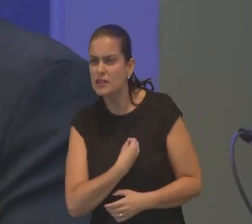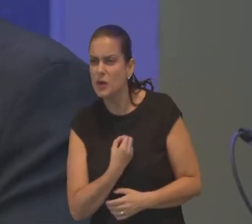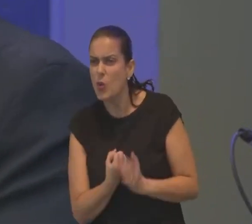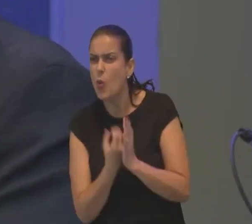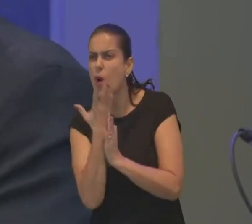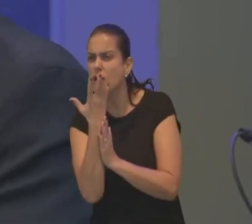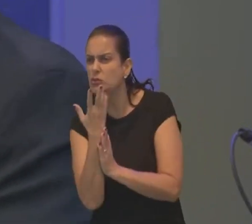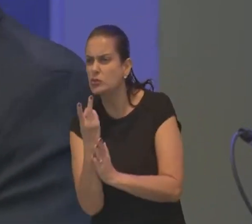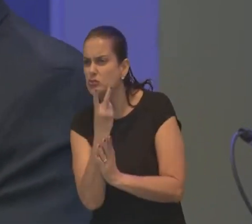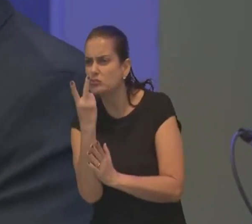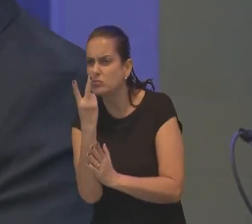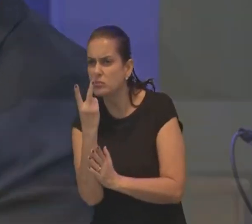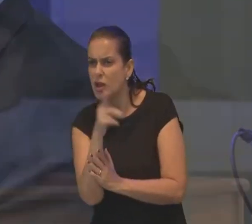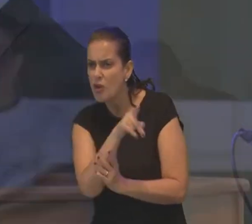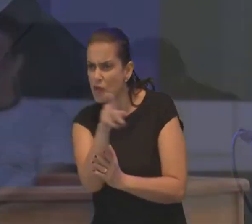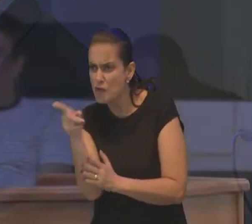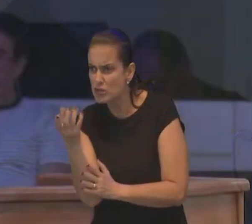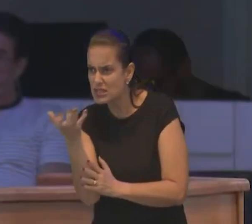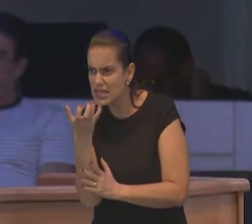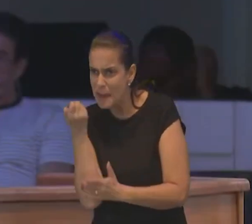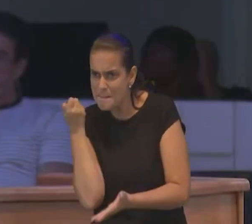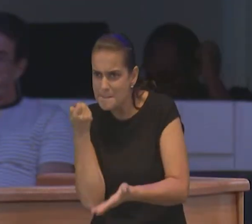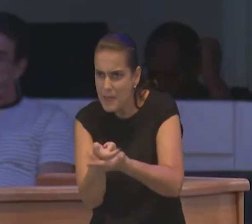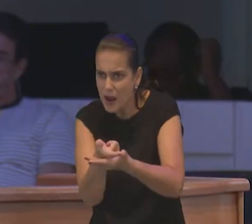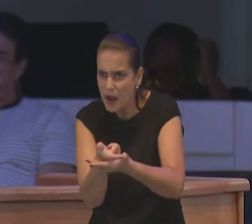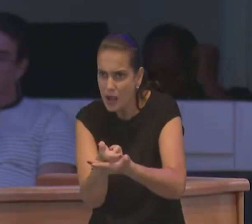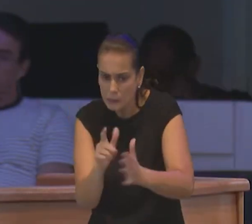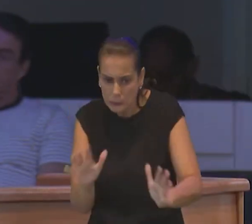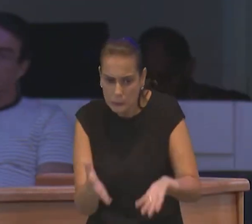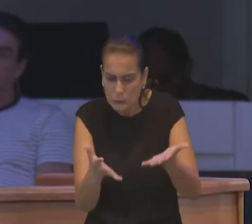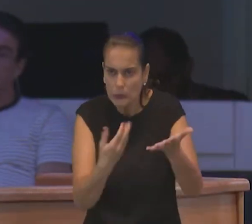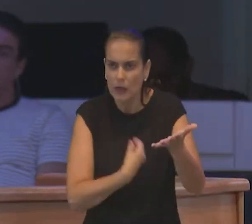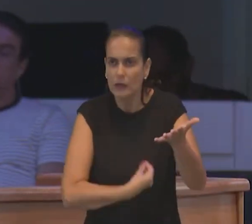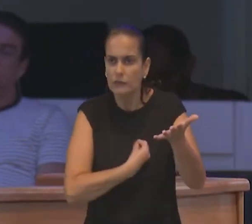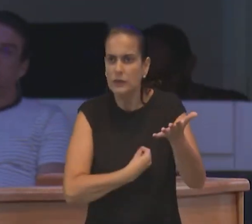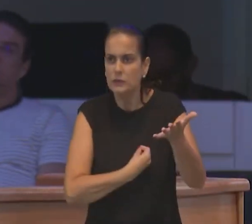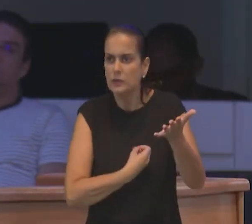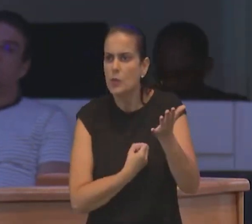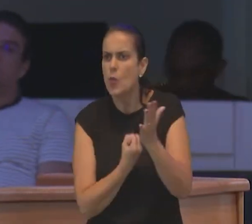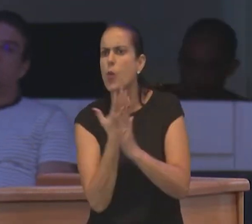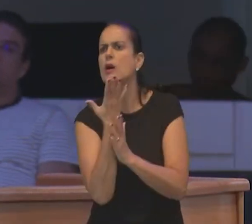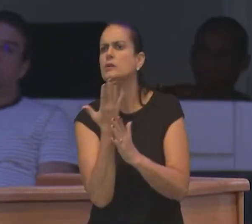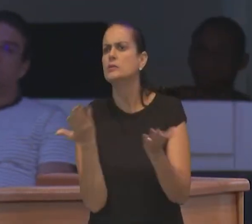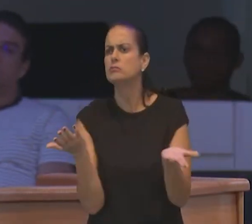Qual o preço você está disposto para investir em uma vida?